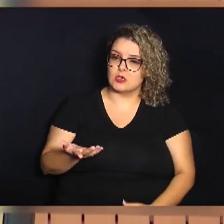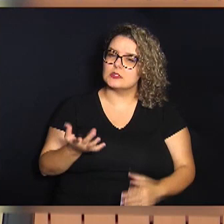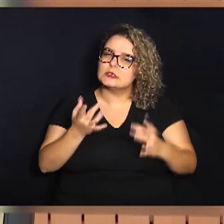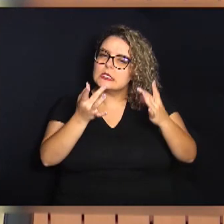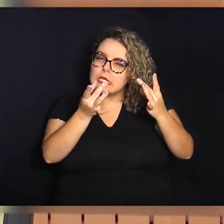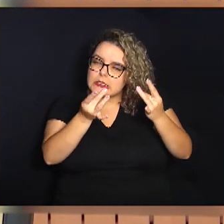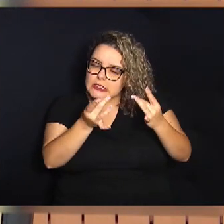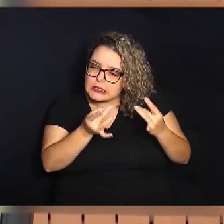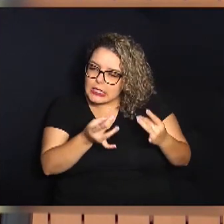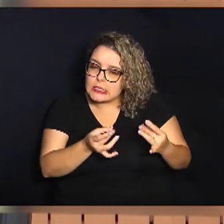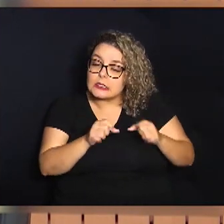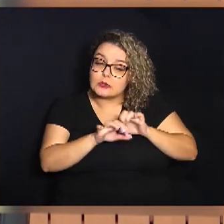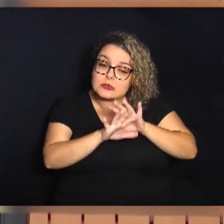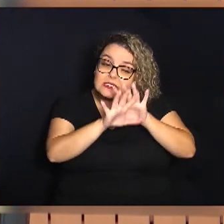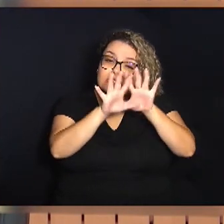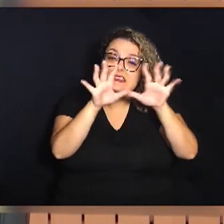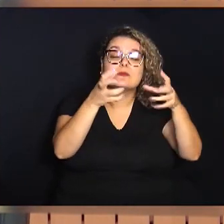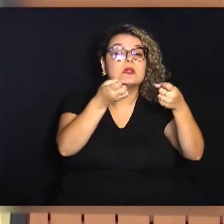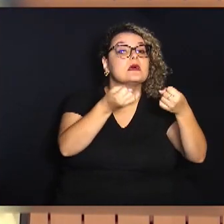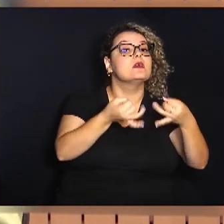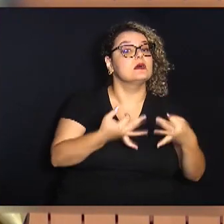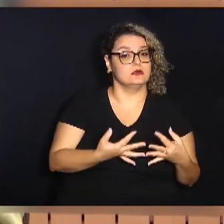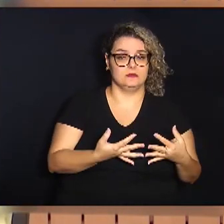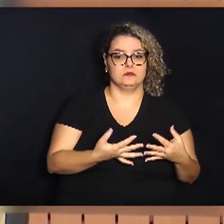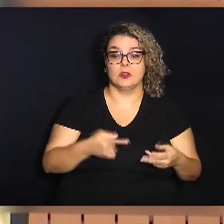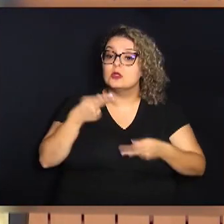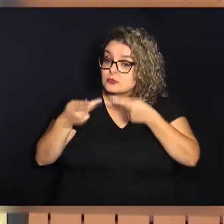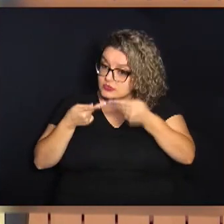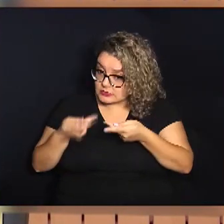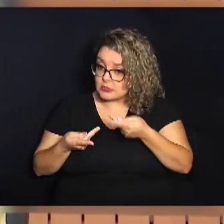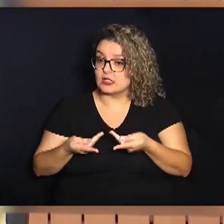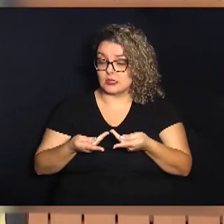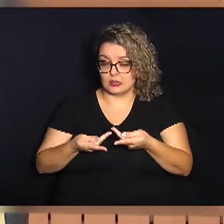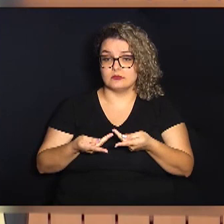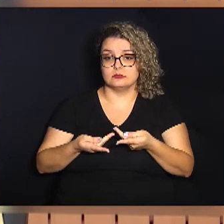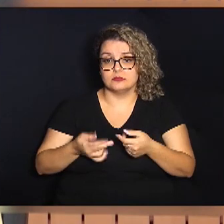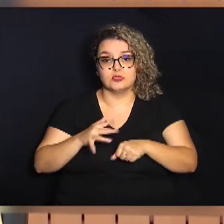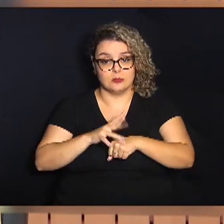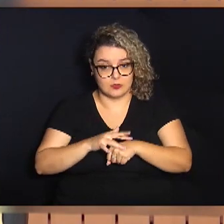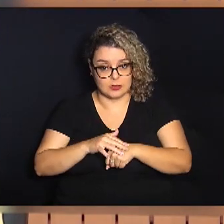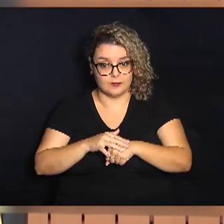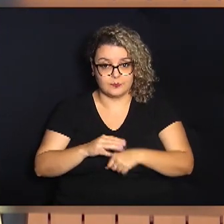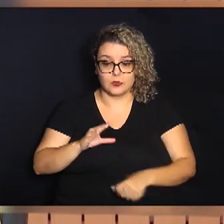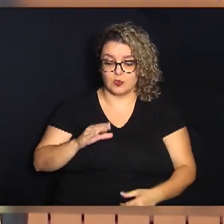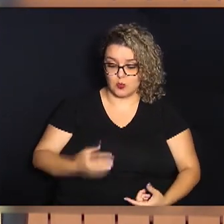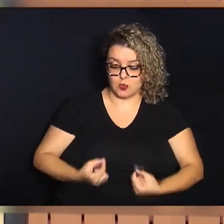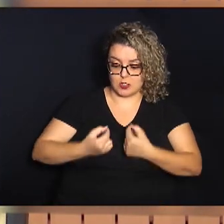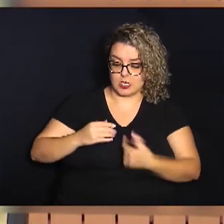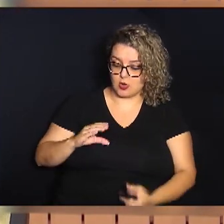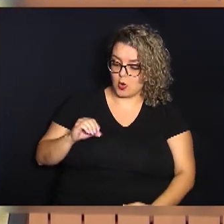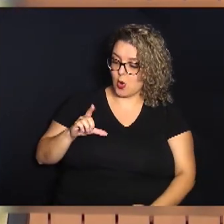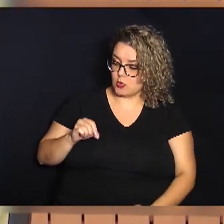desmistificando essa doença. E vamos, então, comentar a respeito do câncer coloretal, que é uma